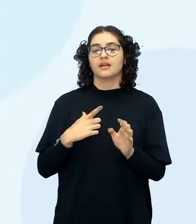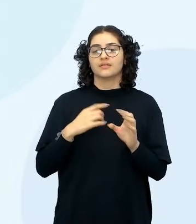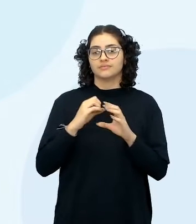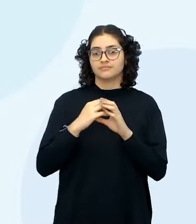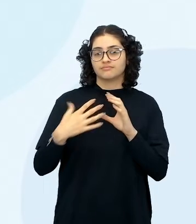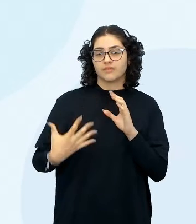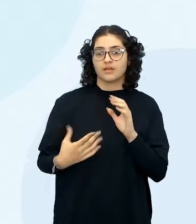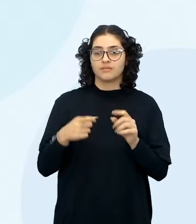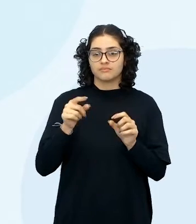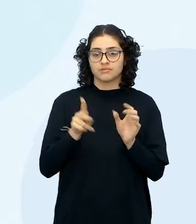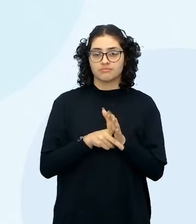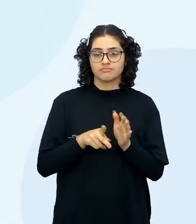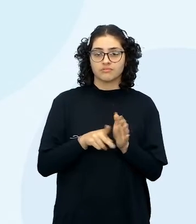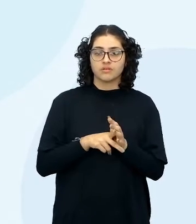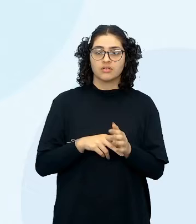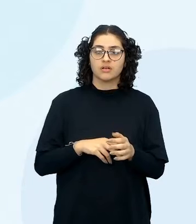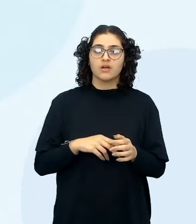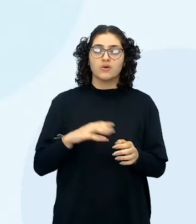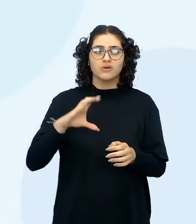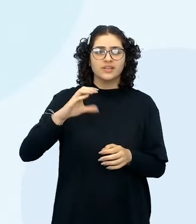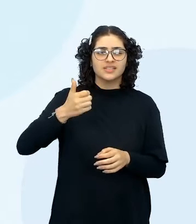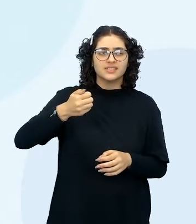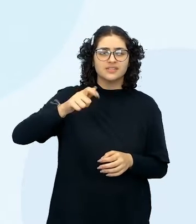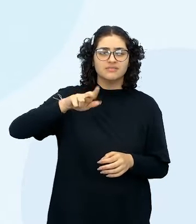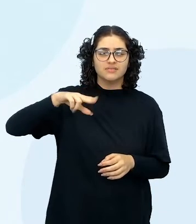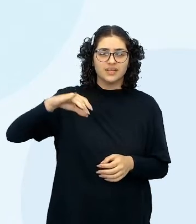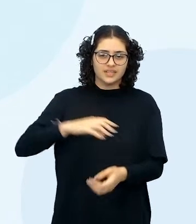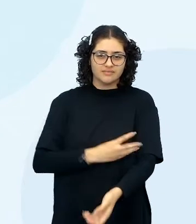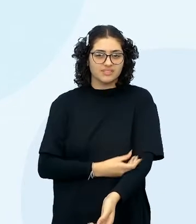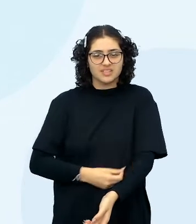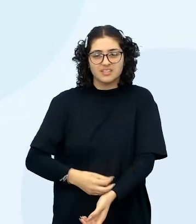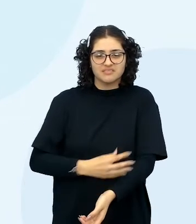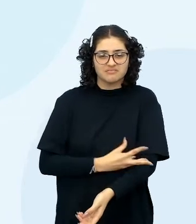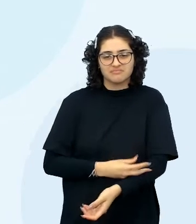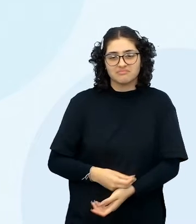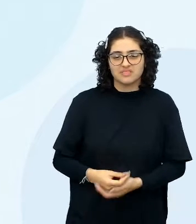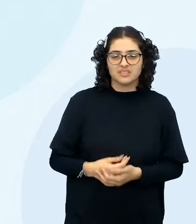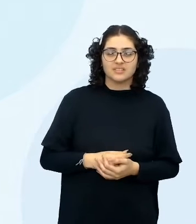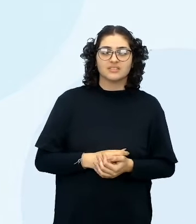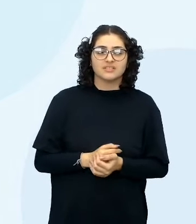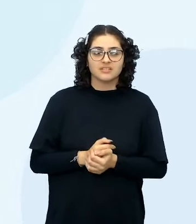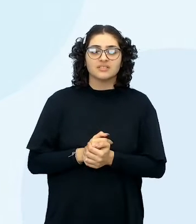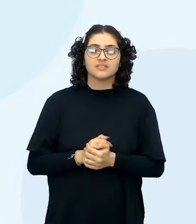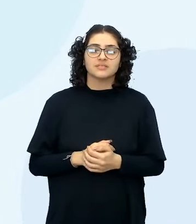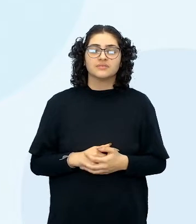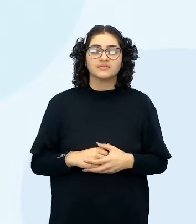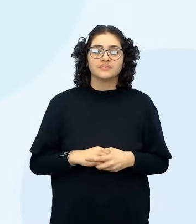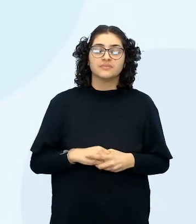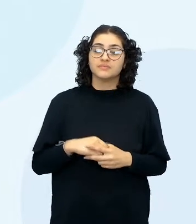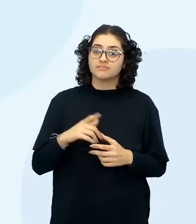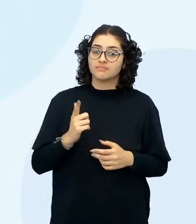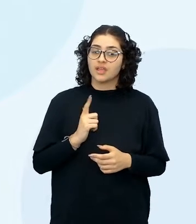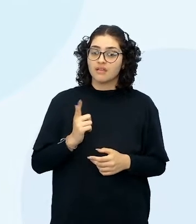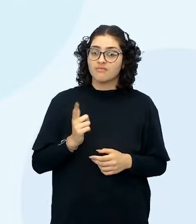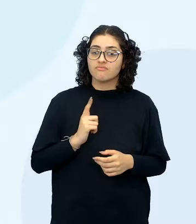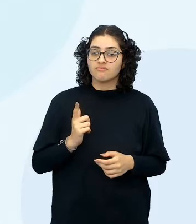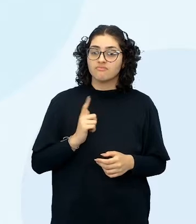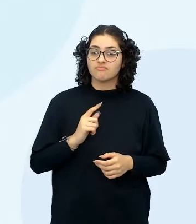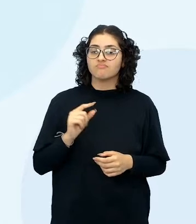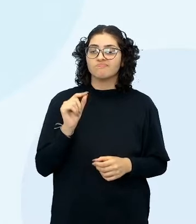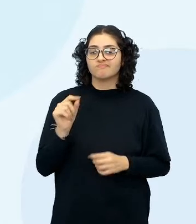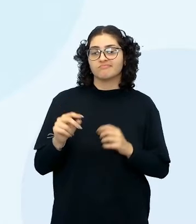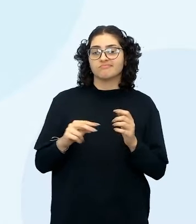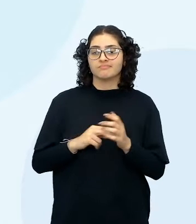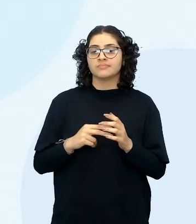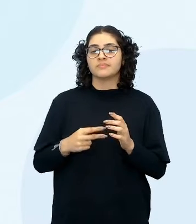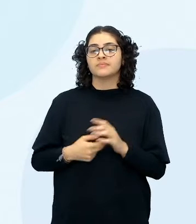da coagulação. Esses aspectos são importantes porque, primeiro, existe, né, um fator, por exemplo, alguma